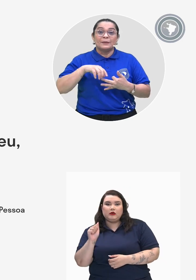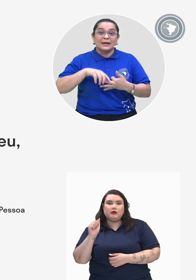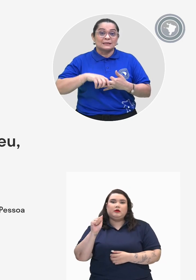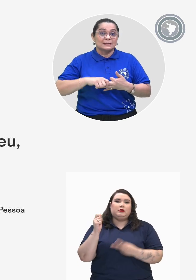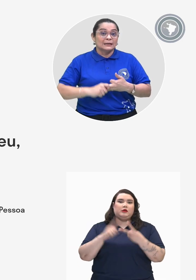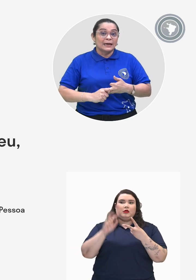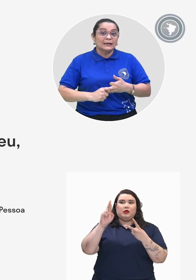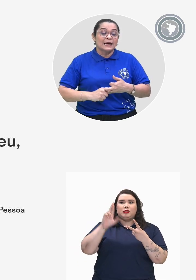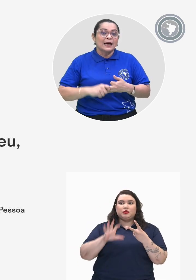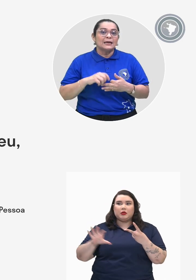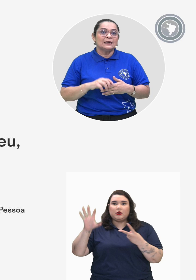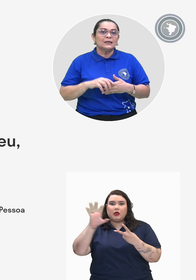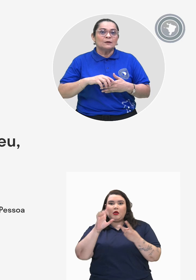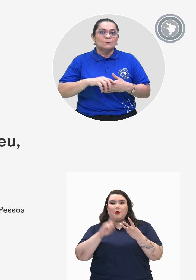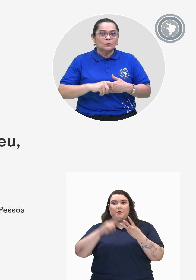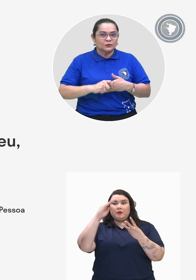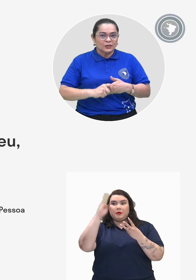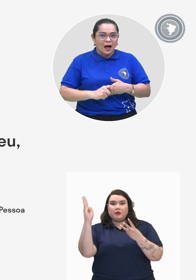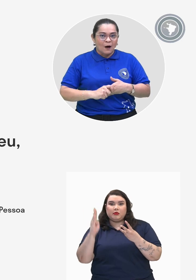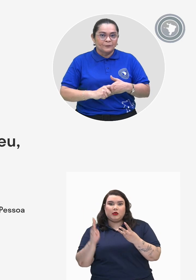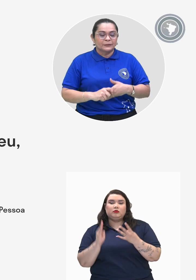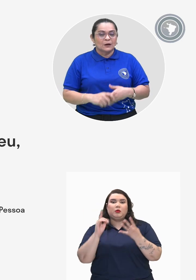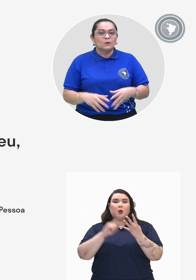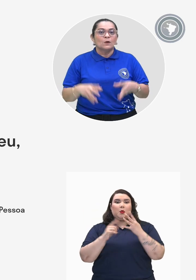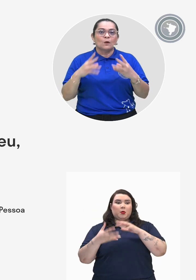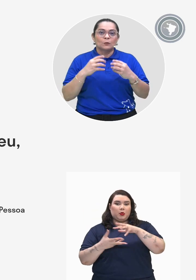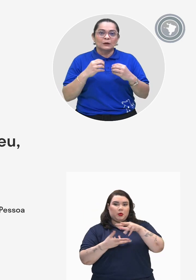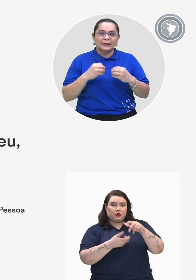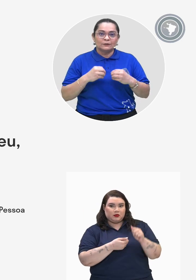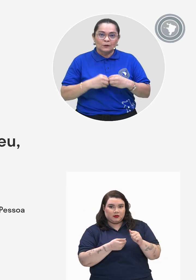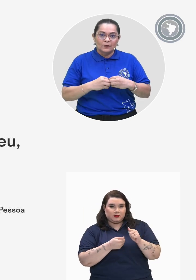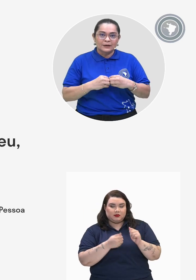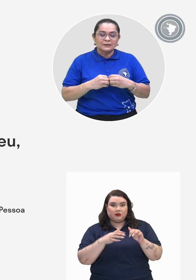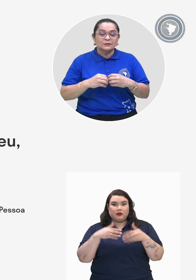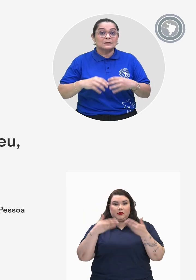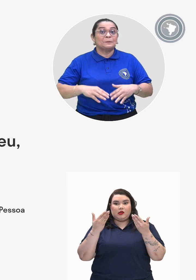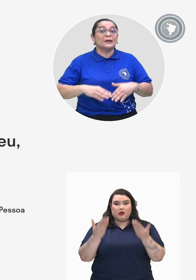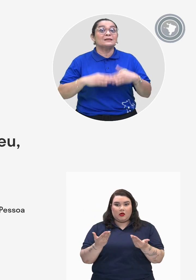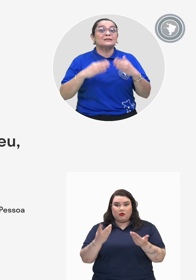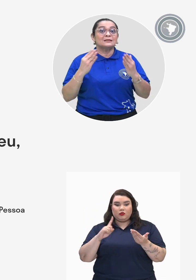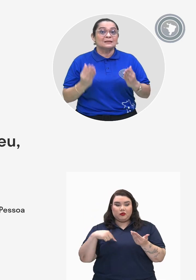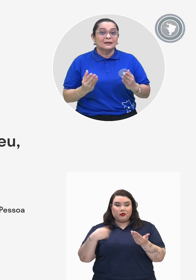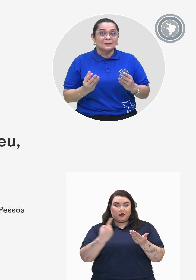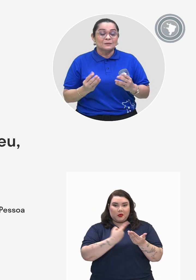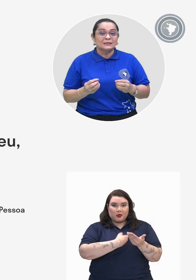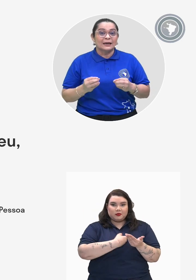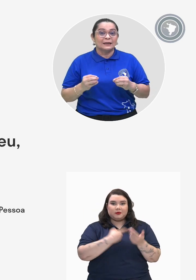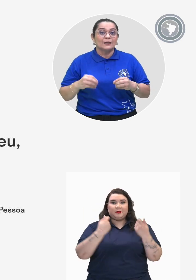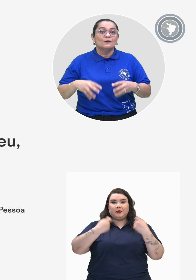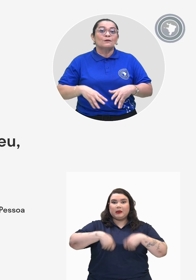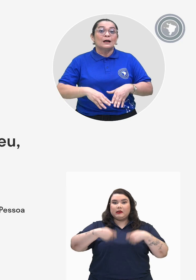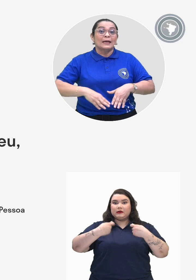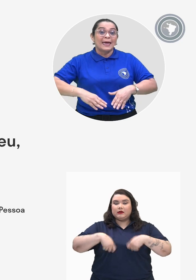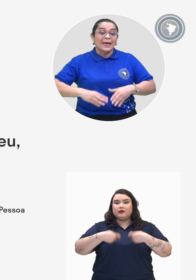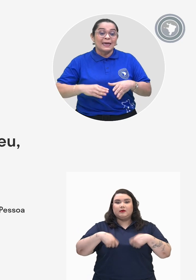regional, brasileira e mundial. Então, como leitores, nós precisamos